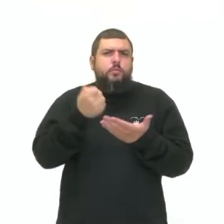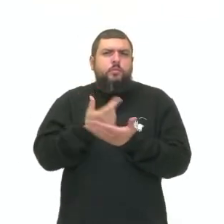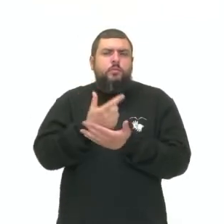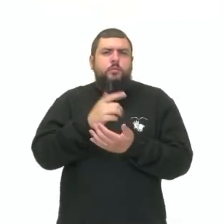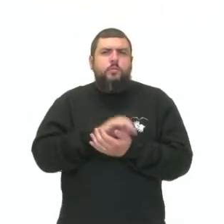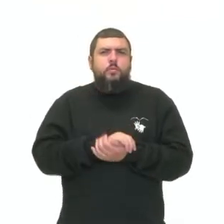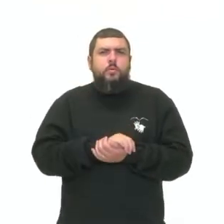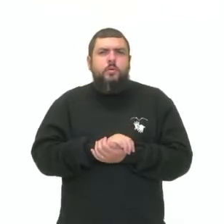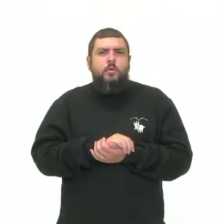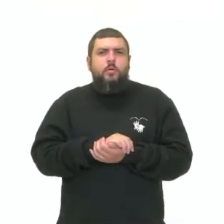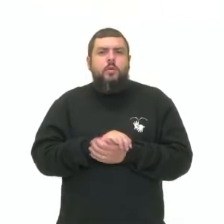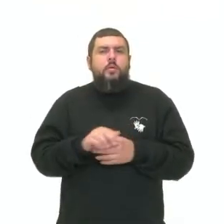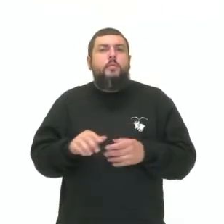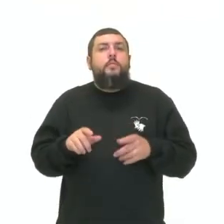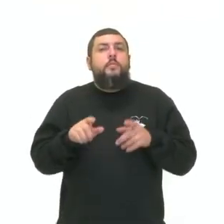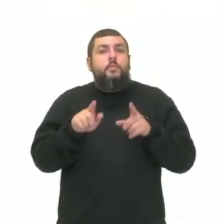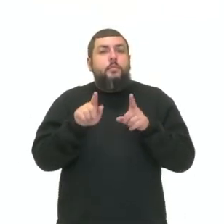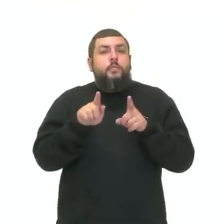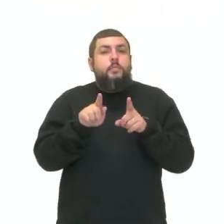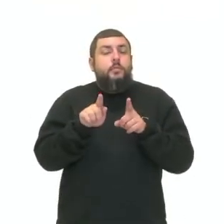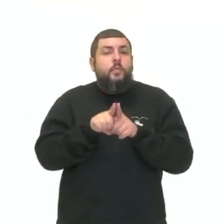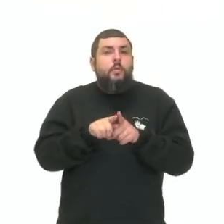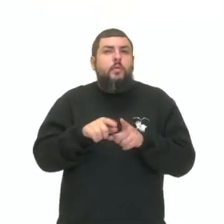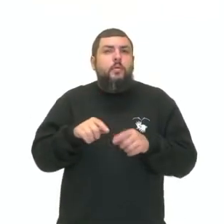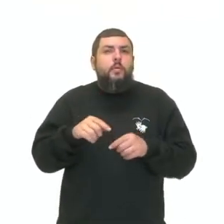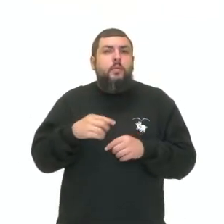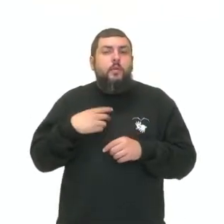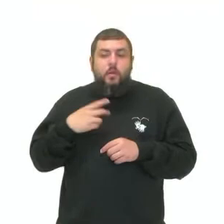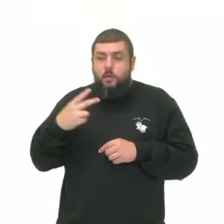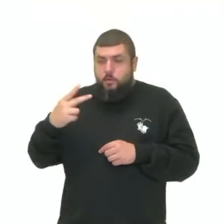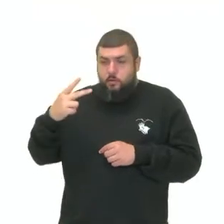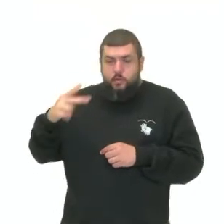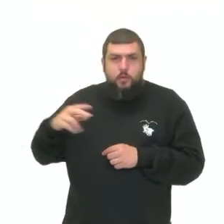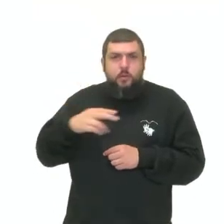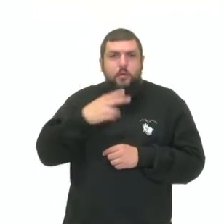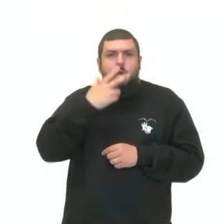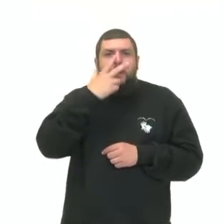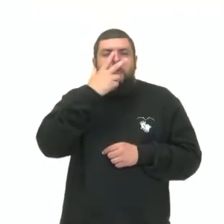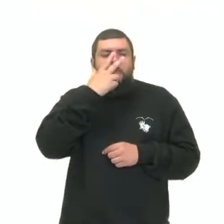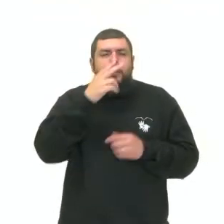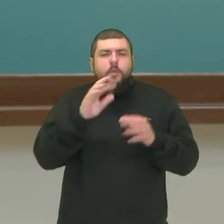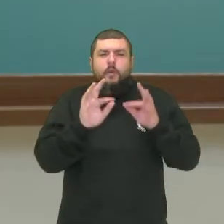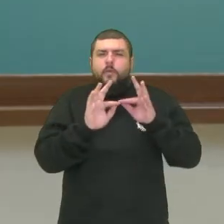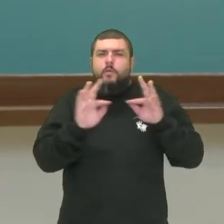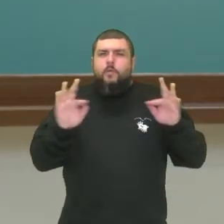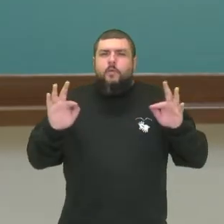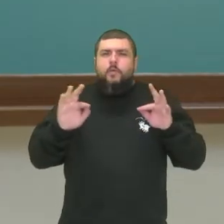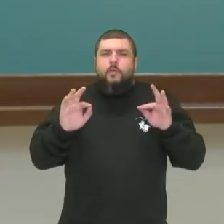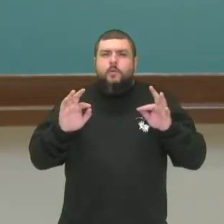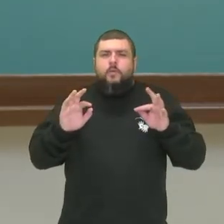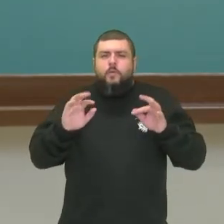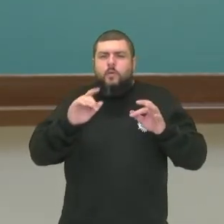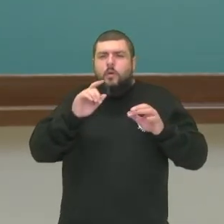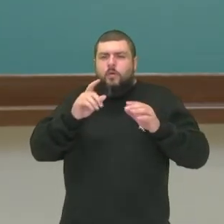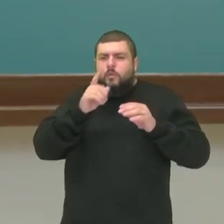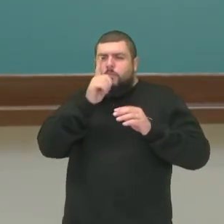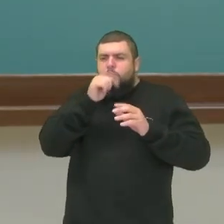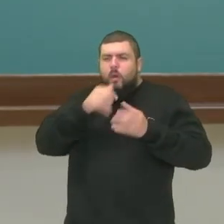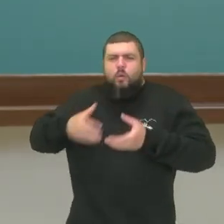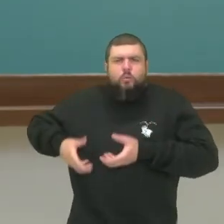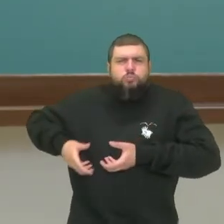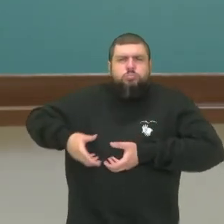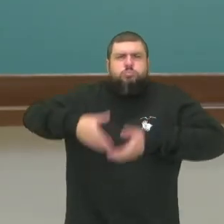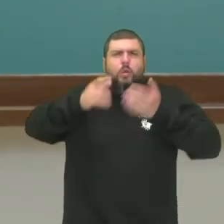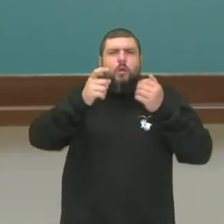demonstra essa discordância. Seria equivalente como jogar um balde de água fria, né? Então jogou um balde de água fria, quer